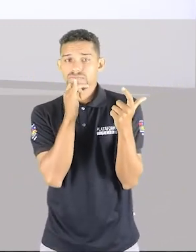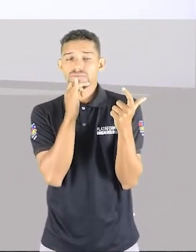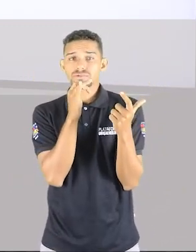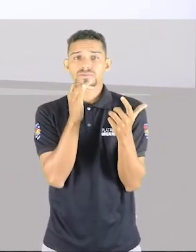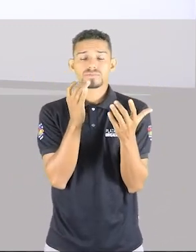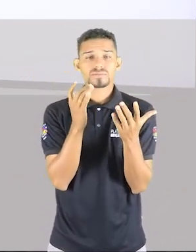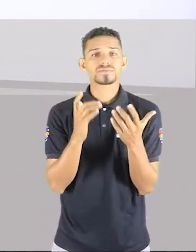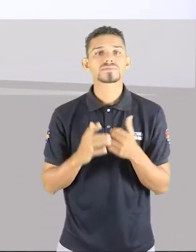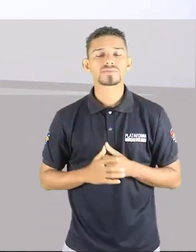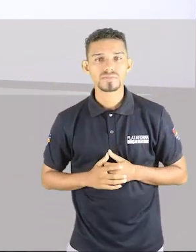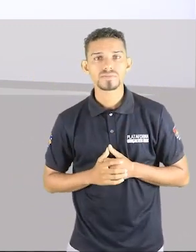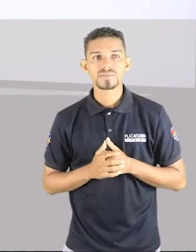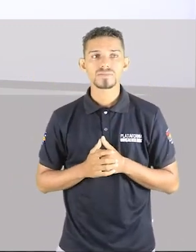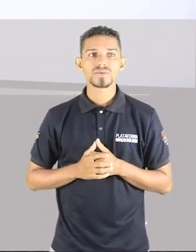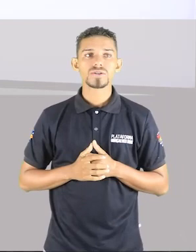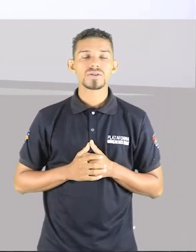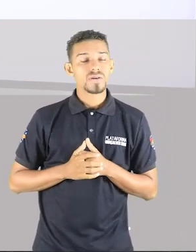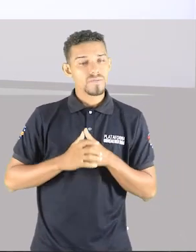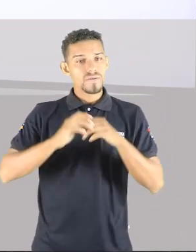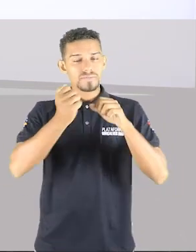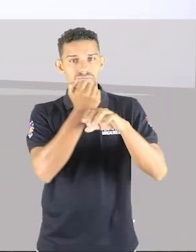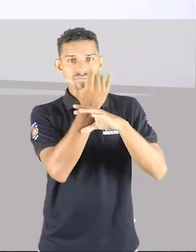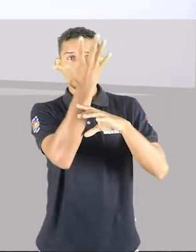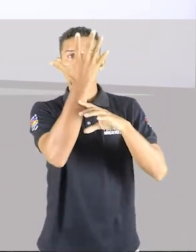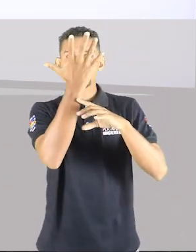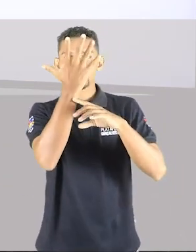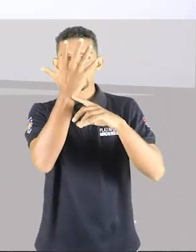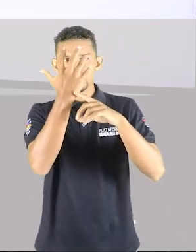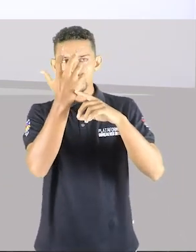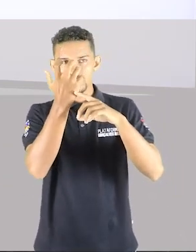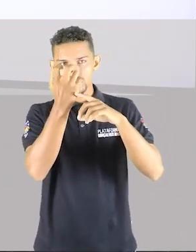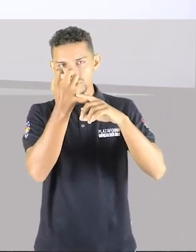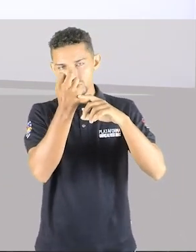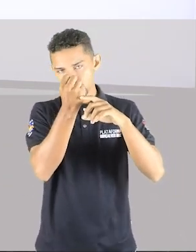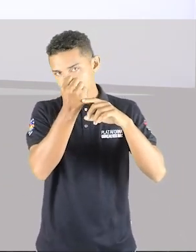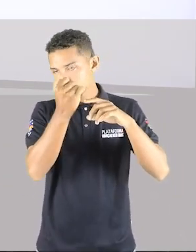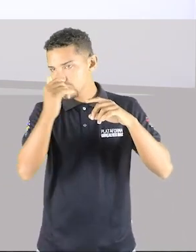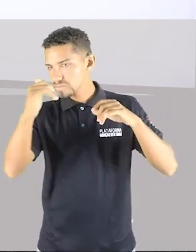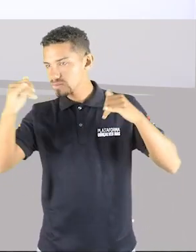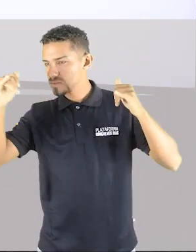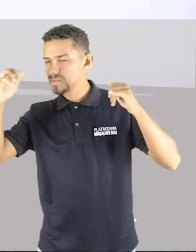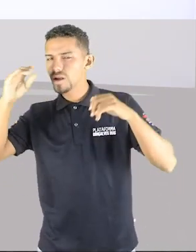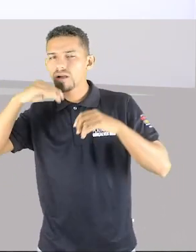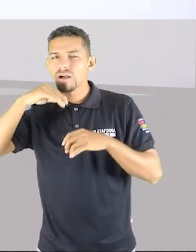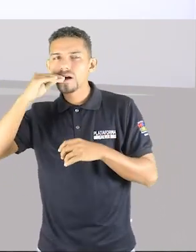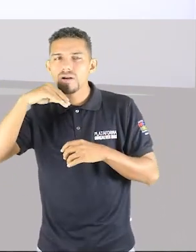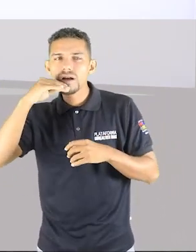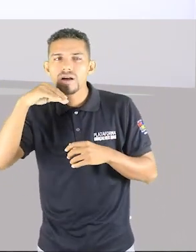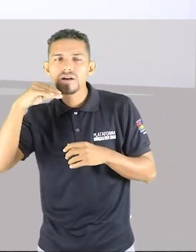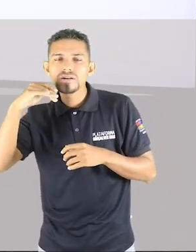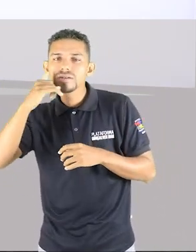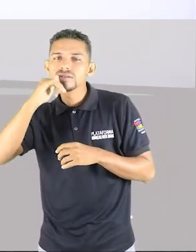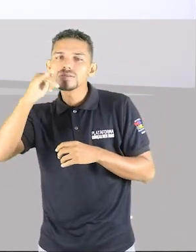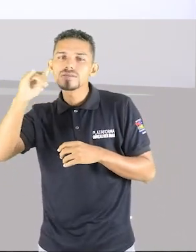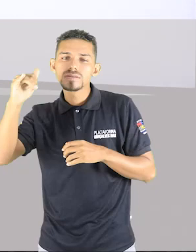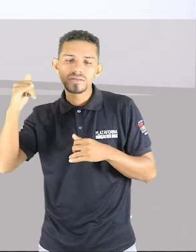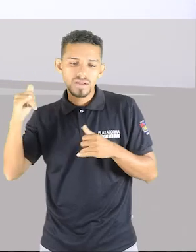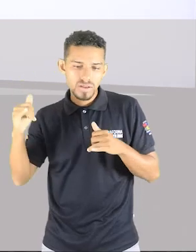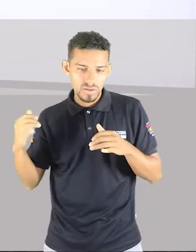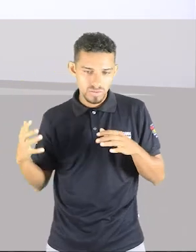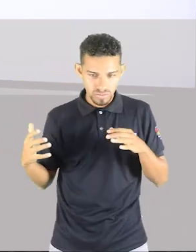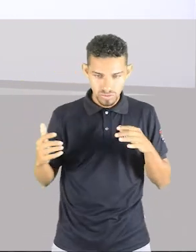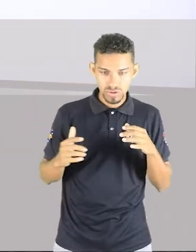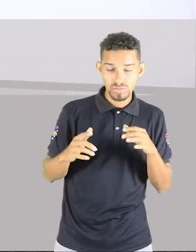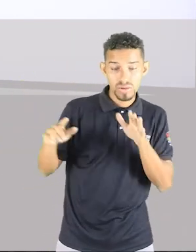de gastar aí eles vão gastam energia e saem fraquinhos de energia elétrica e